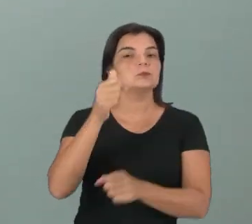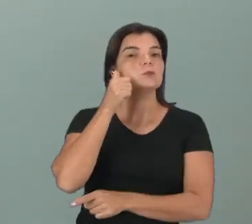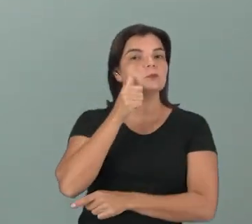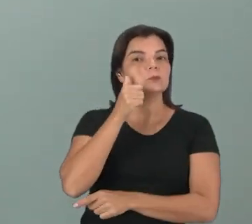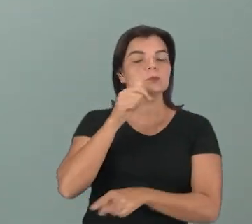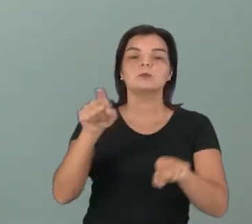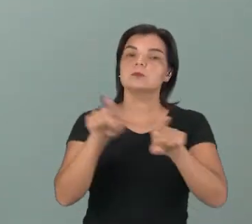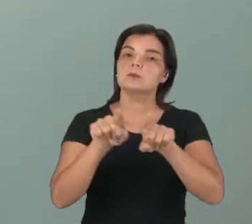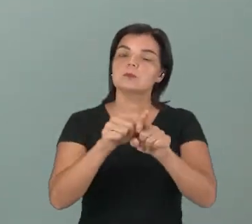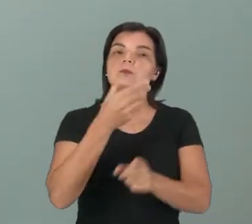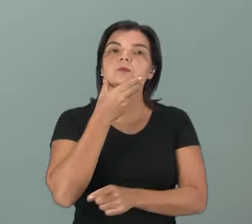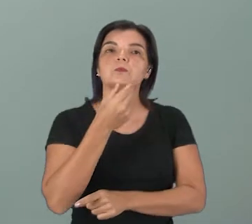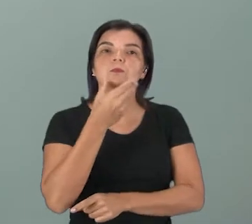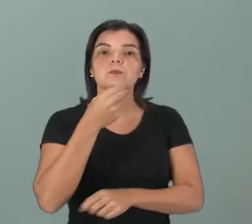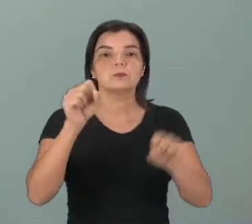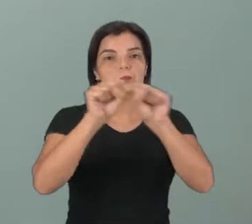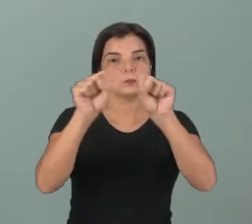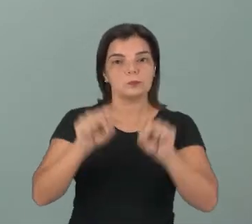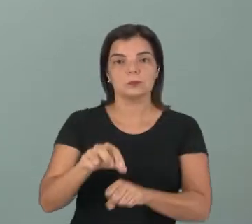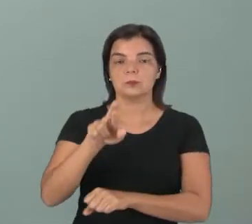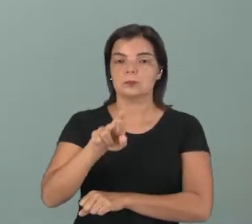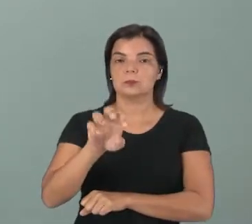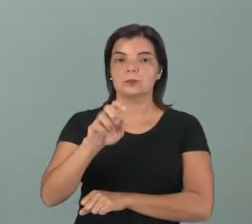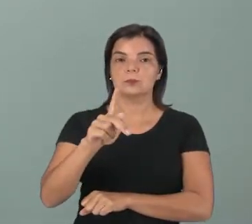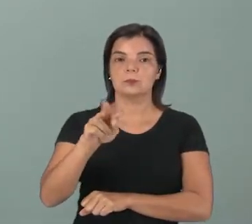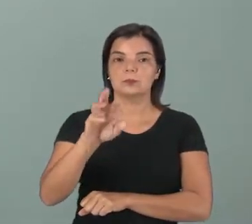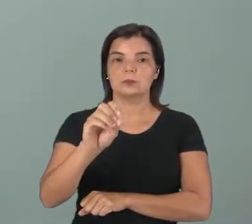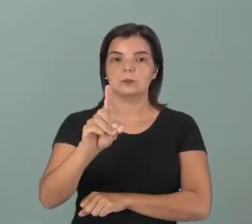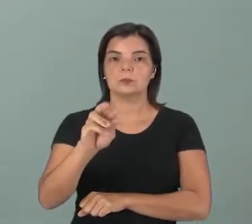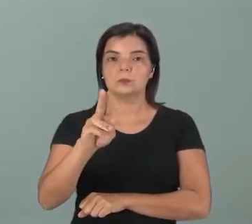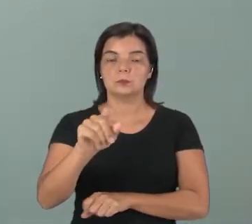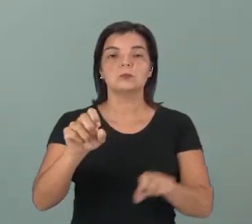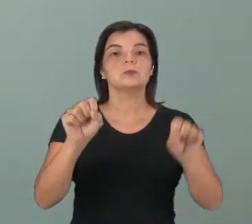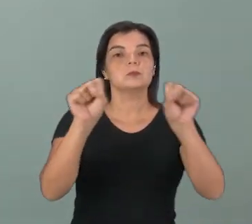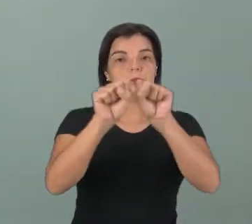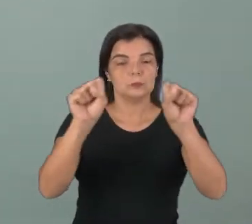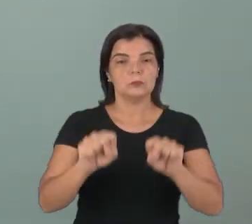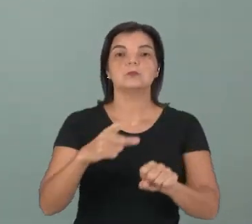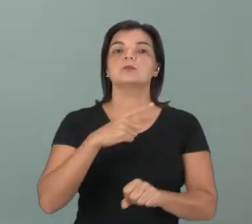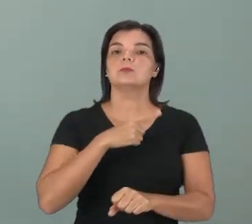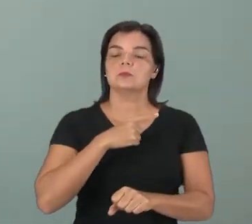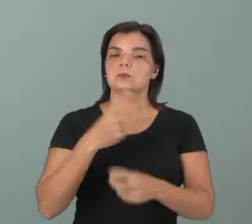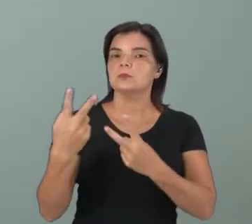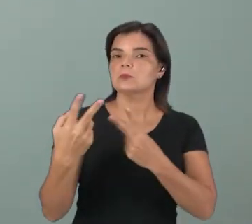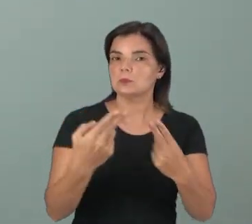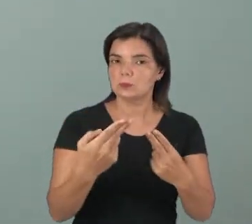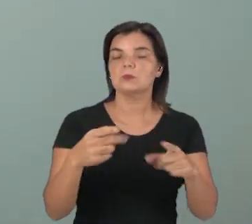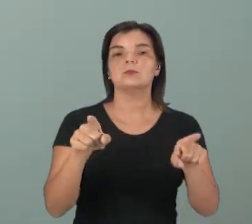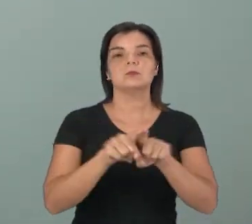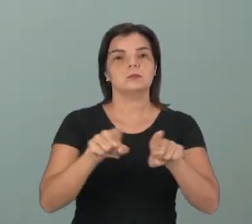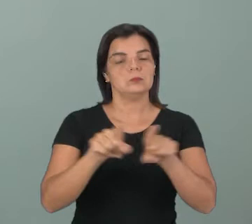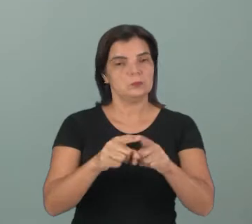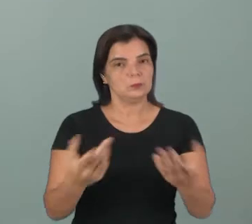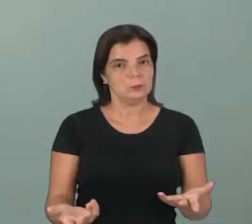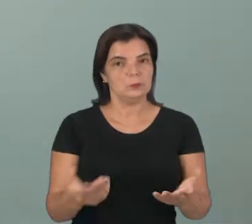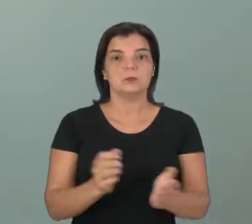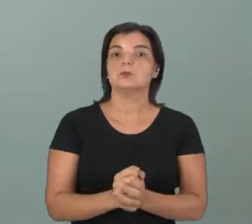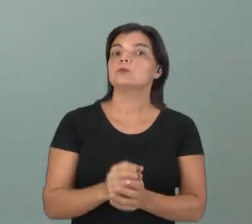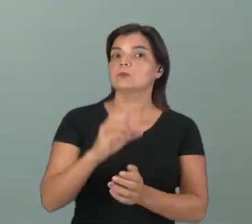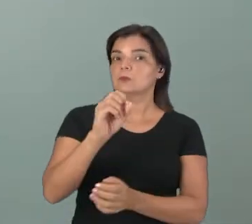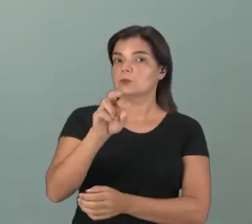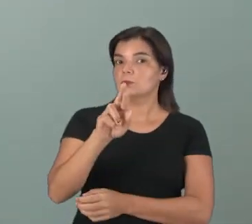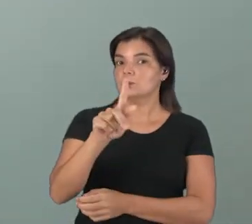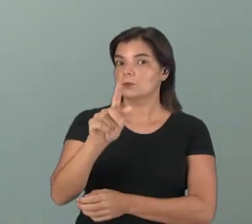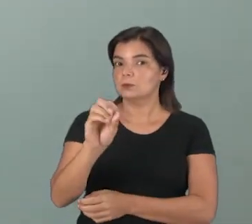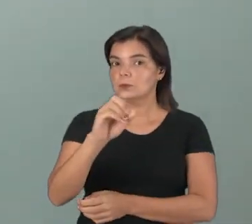feminino e o sistema reprodutor masculino. Até então, outros sistemas eles desempenham aí a mesma função e têm os mesmos órgãos,